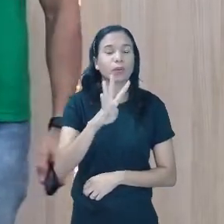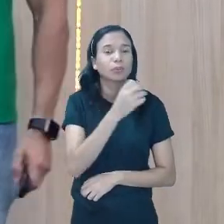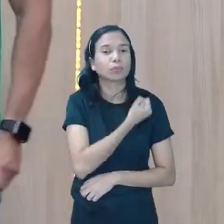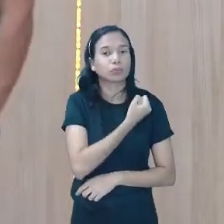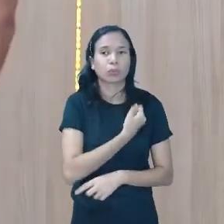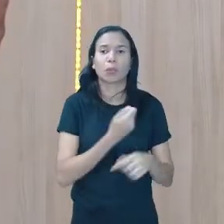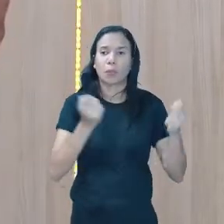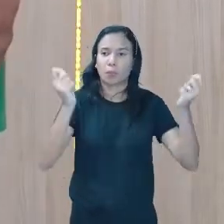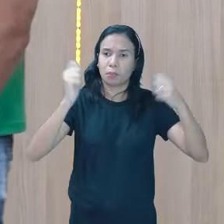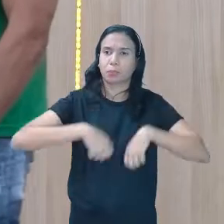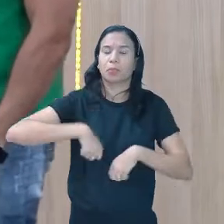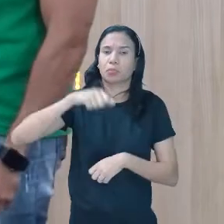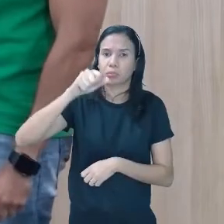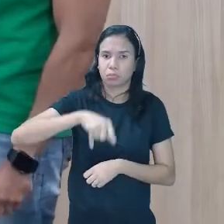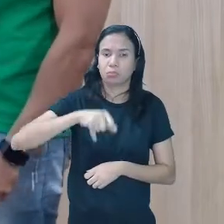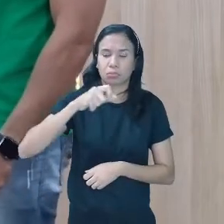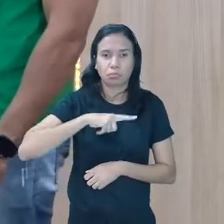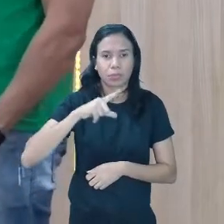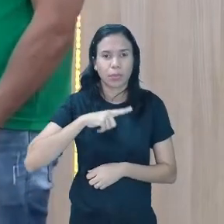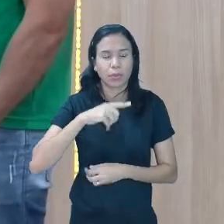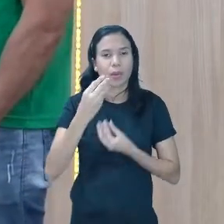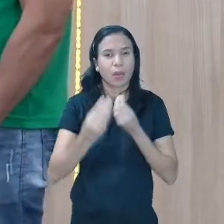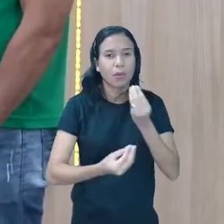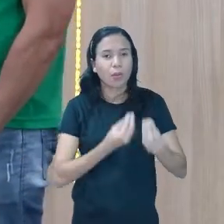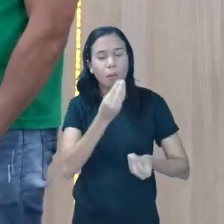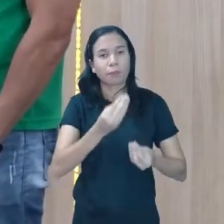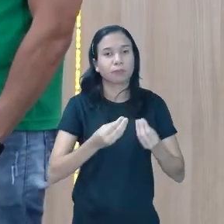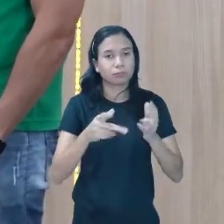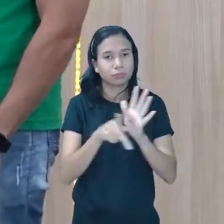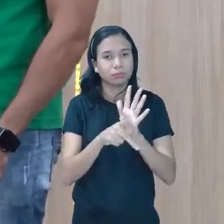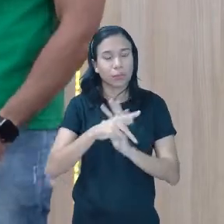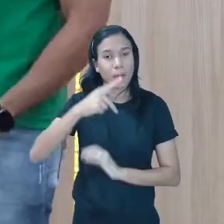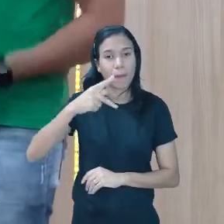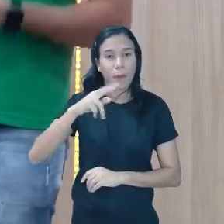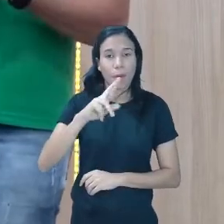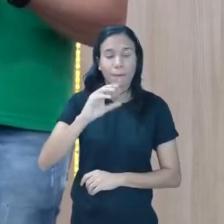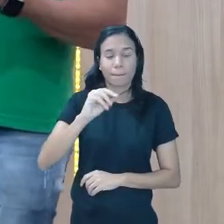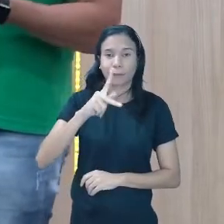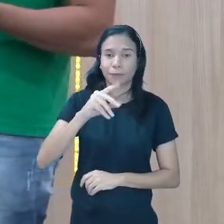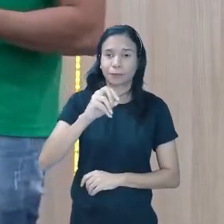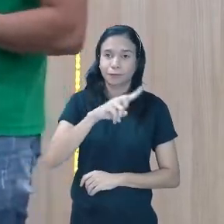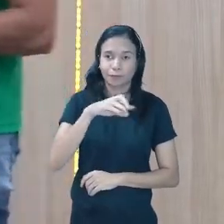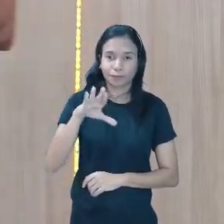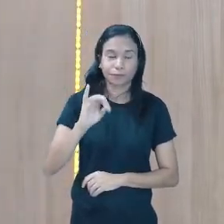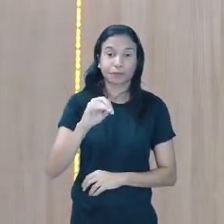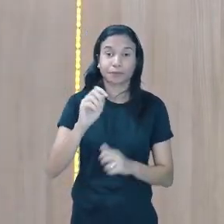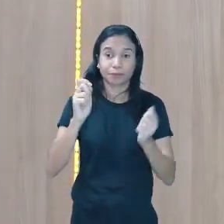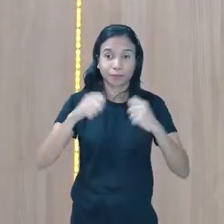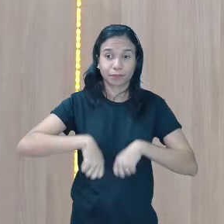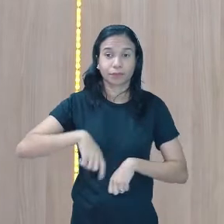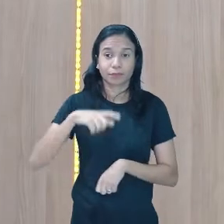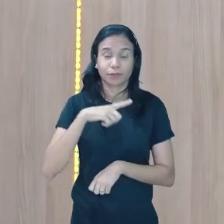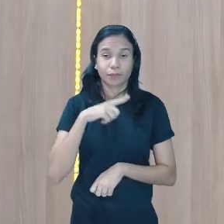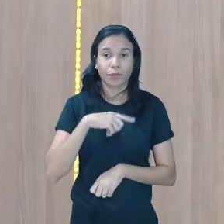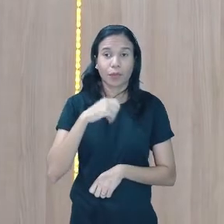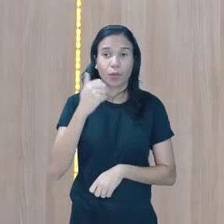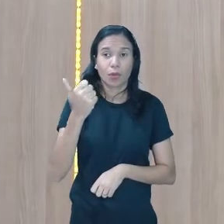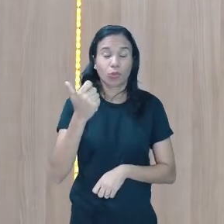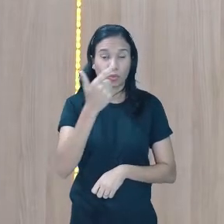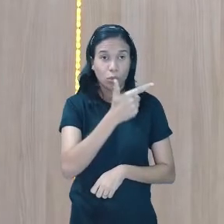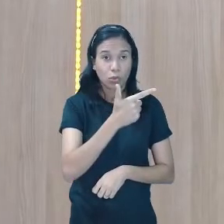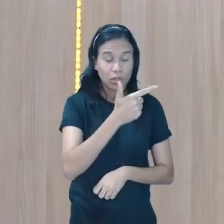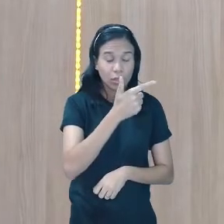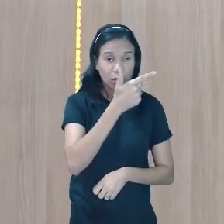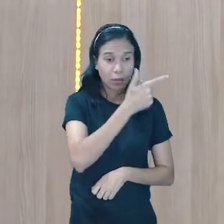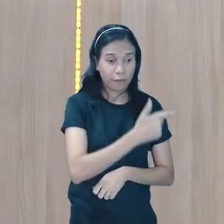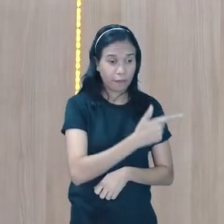Então, eu posso montar aqui, certo? Uma proporção, tá? Eu posso dizer que 12 está